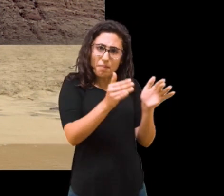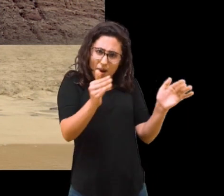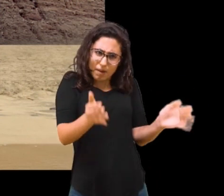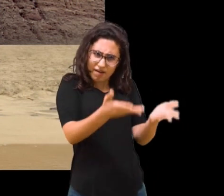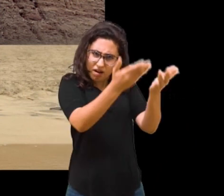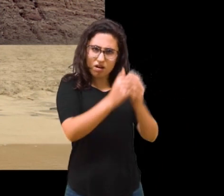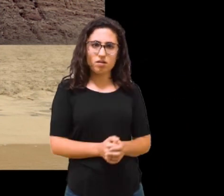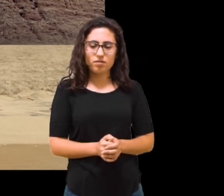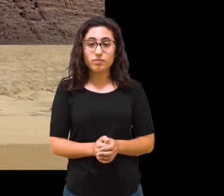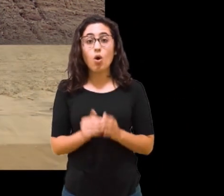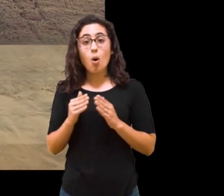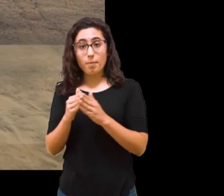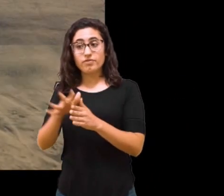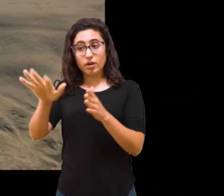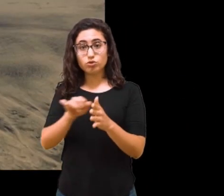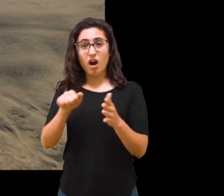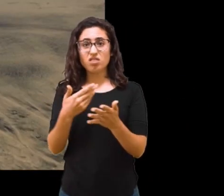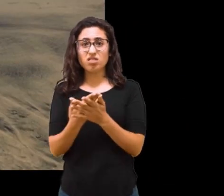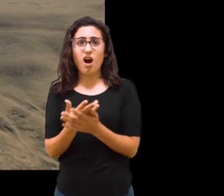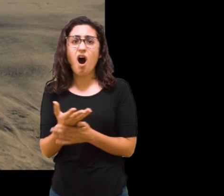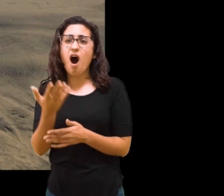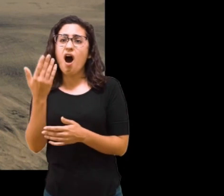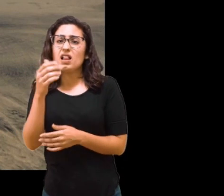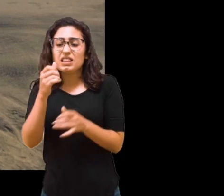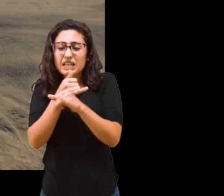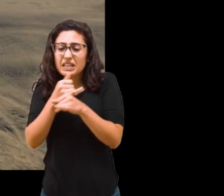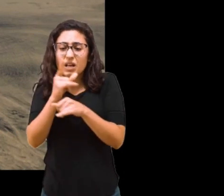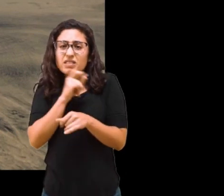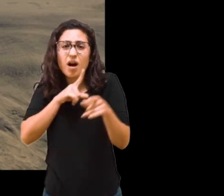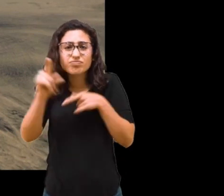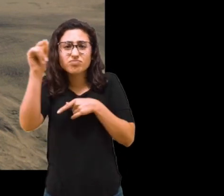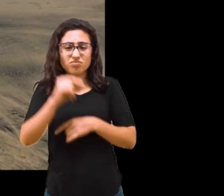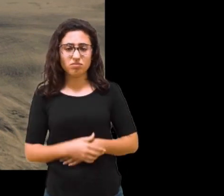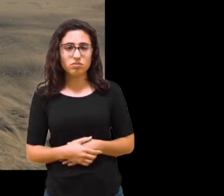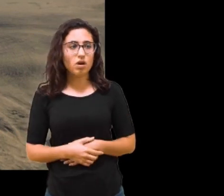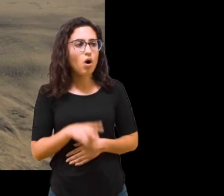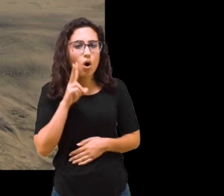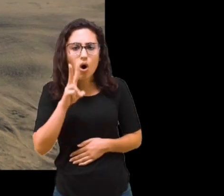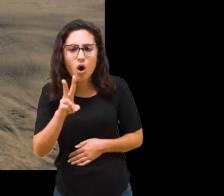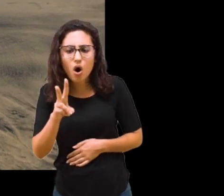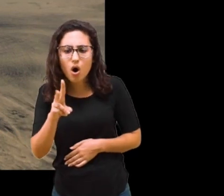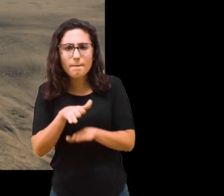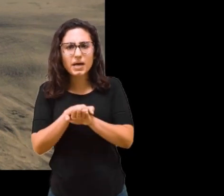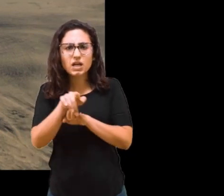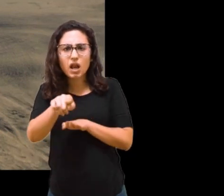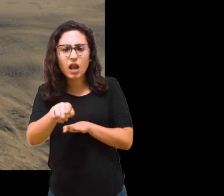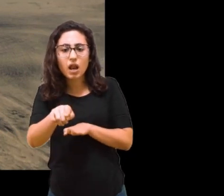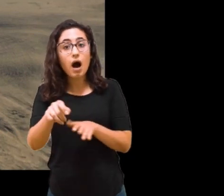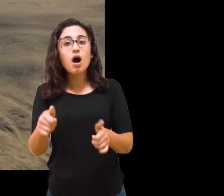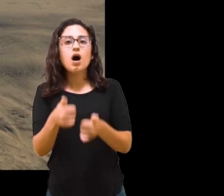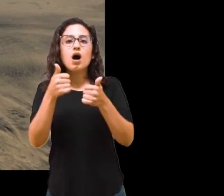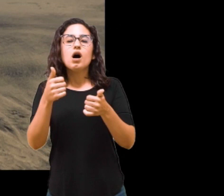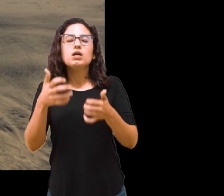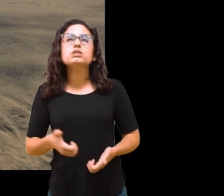desta ilha, peixe pequenino. Olha, Serafim, onde o peixe nos deixou. Que bom, Madão Cueco. Estamos salvos. Estou cá a pensar que